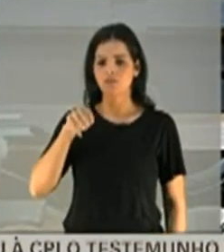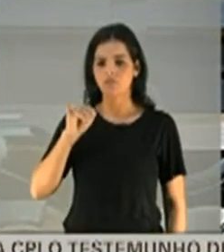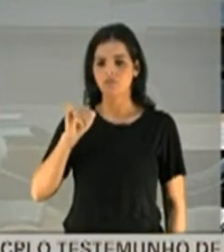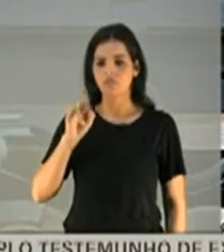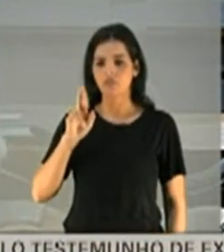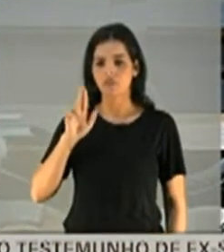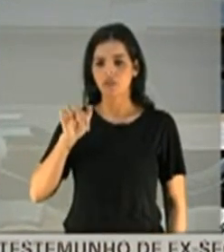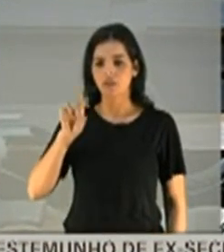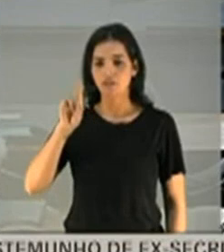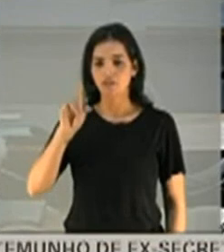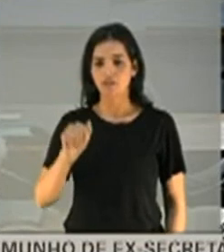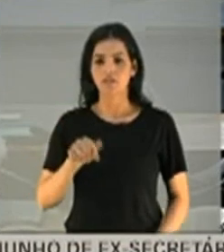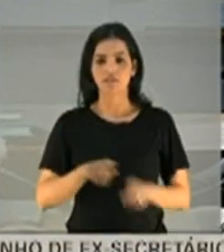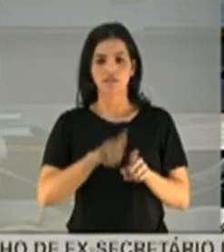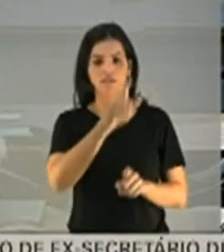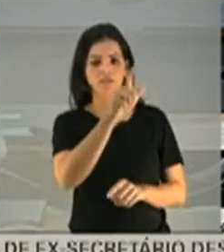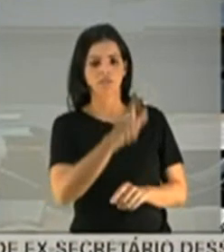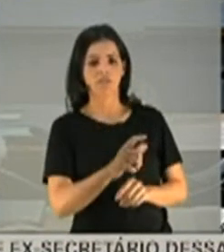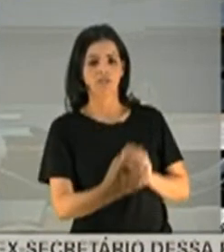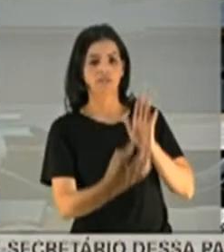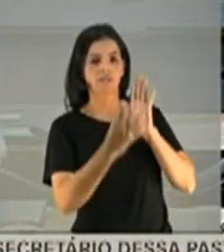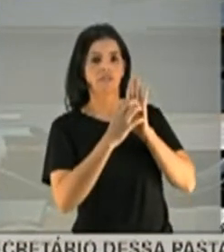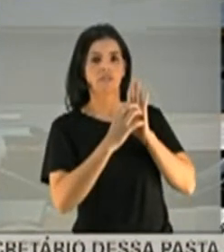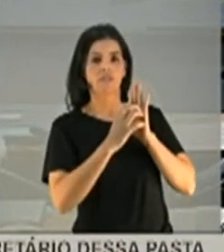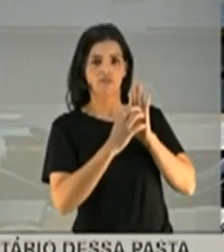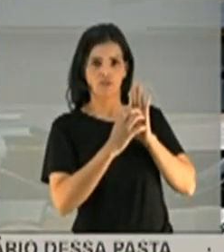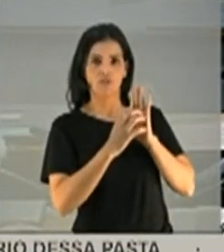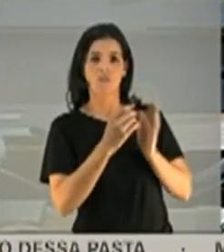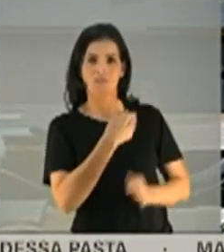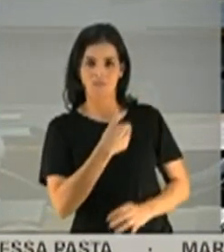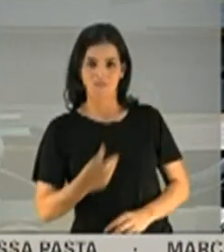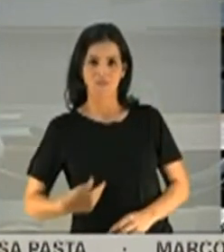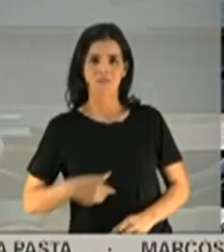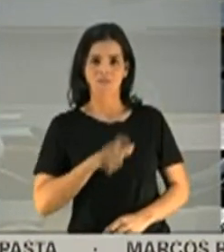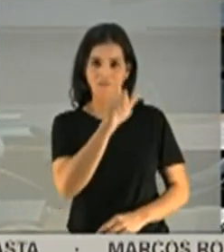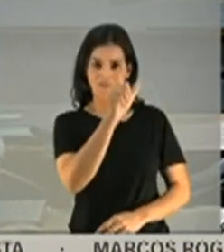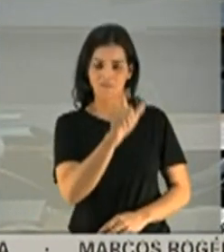também ao servidor público